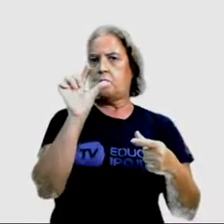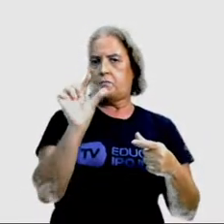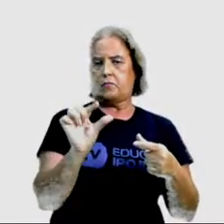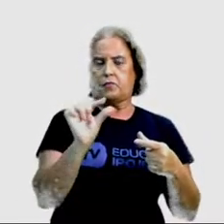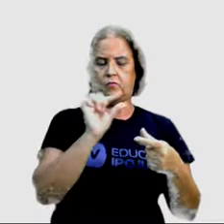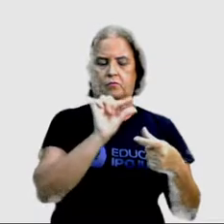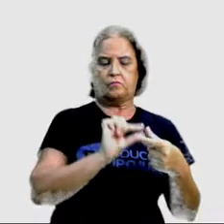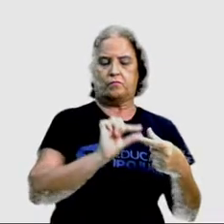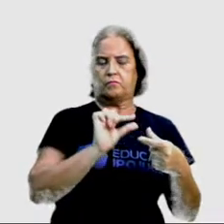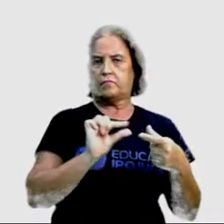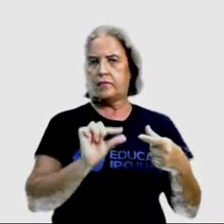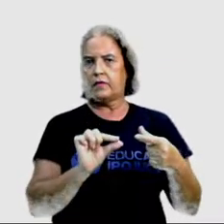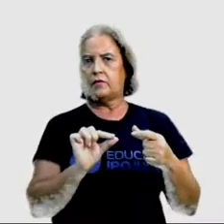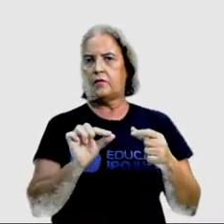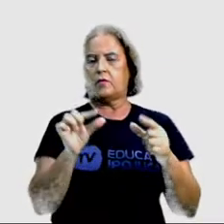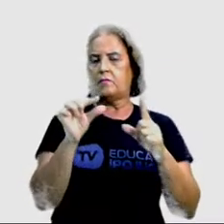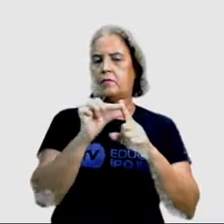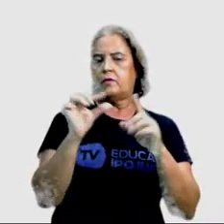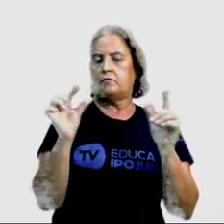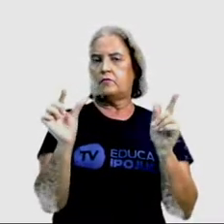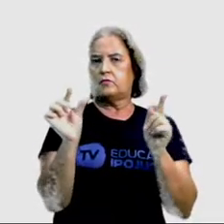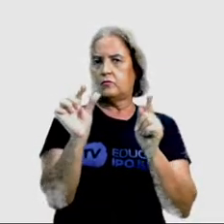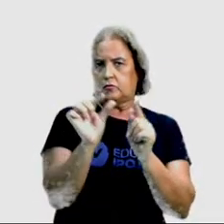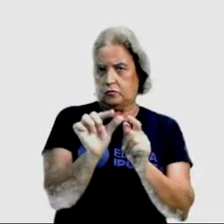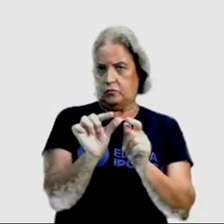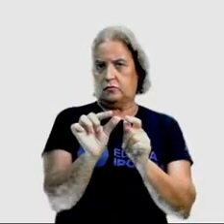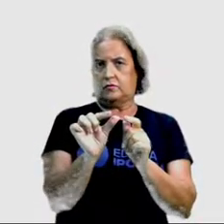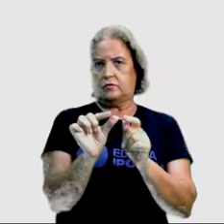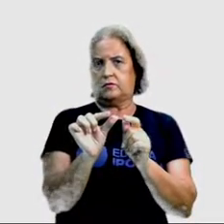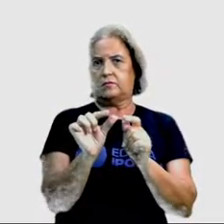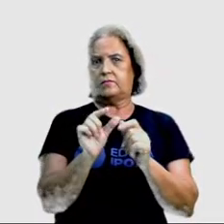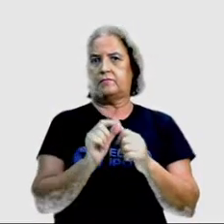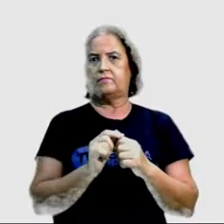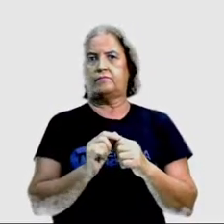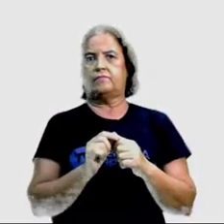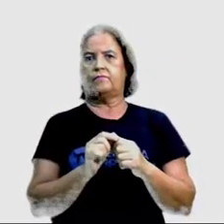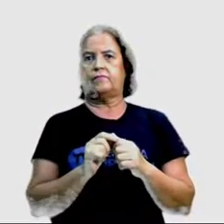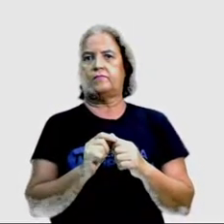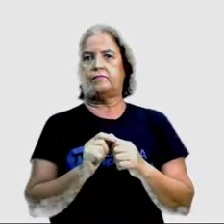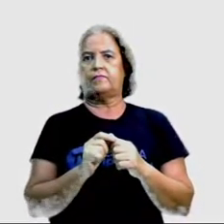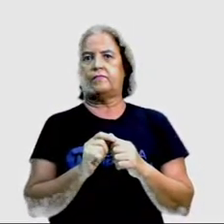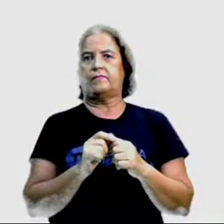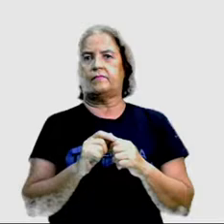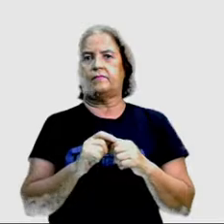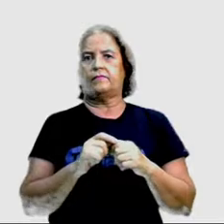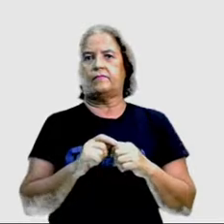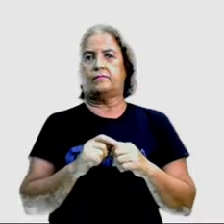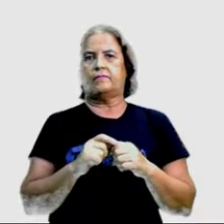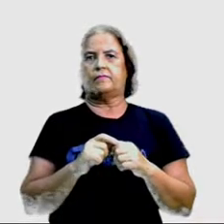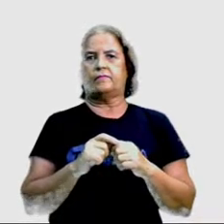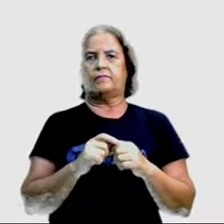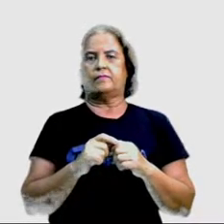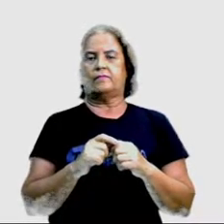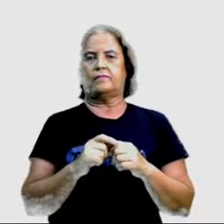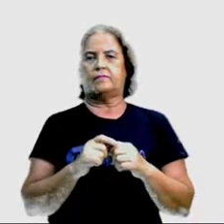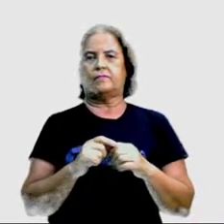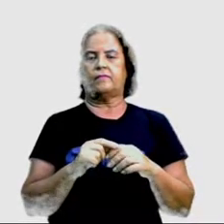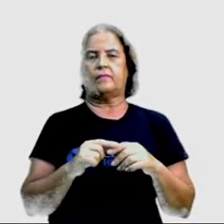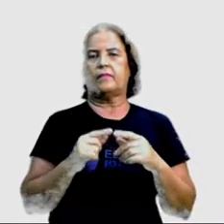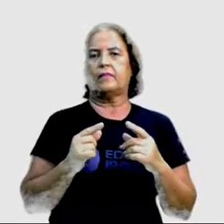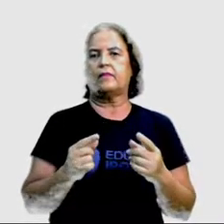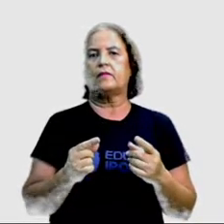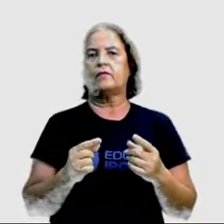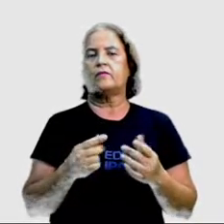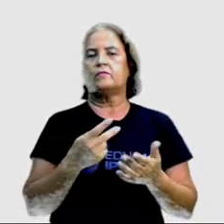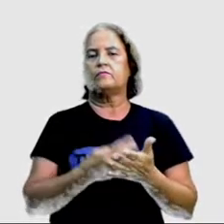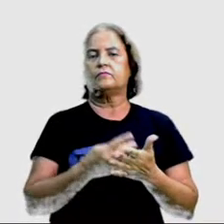são palavras curtas, é o caso, por exemplo, de new, nice, big e happy. Então, o